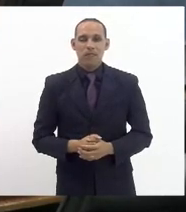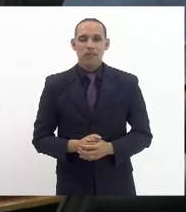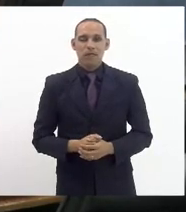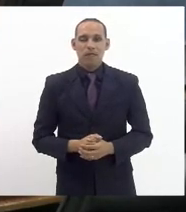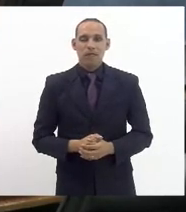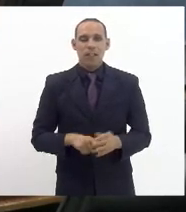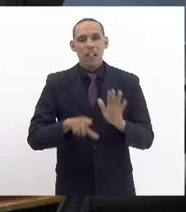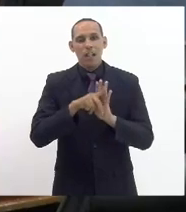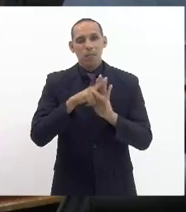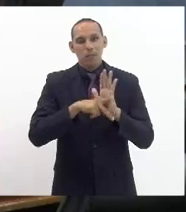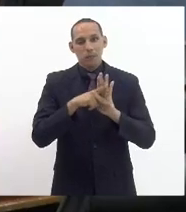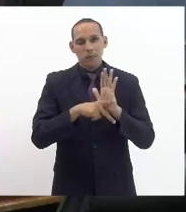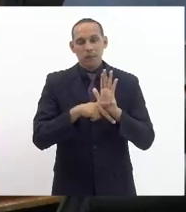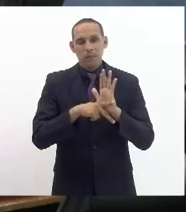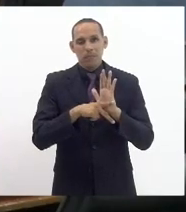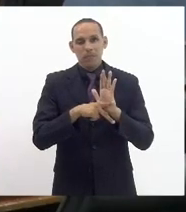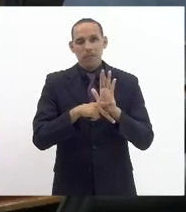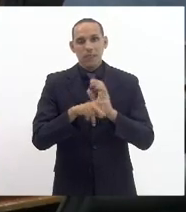projeto de lei